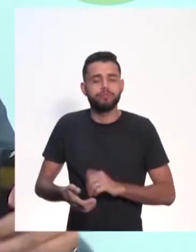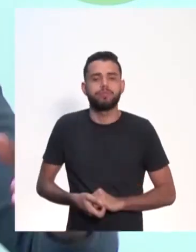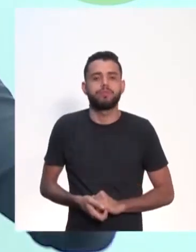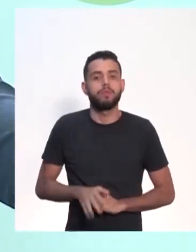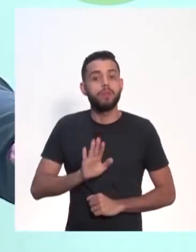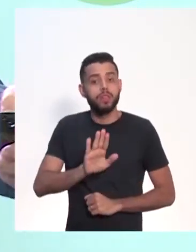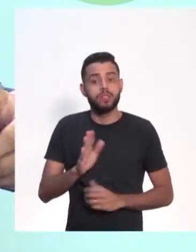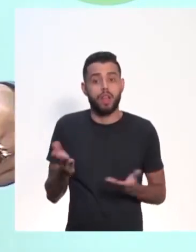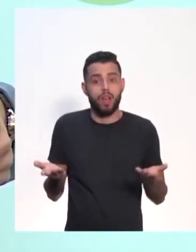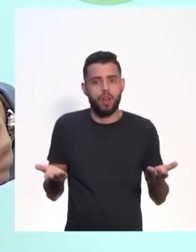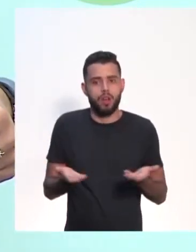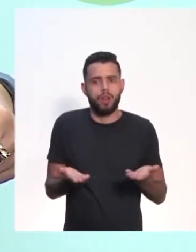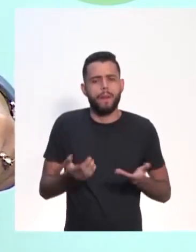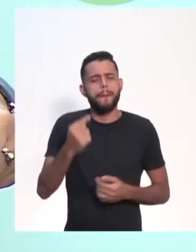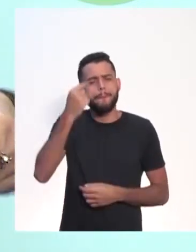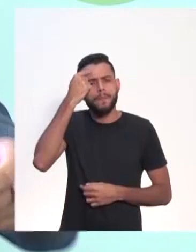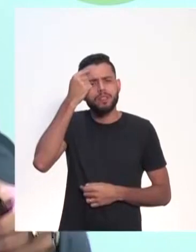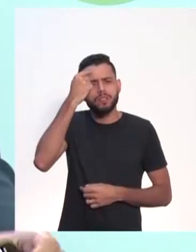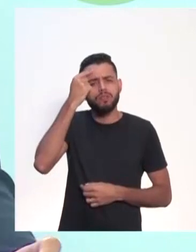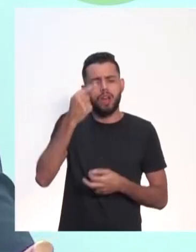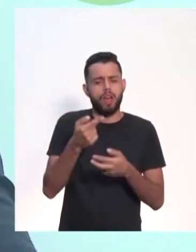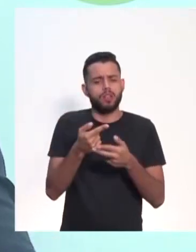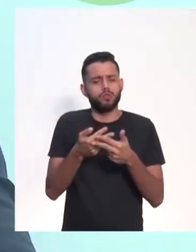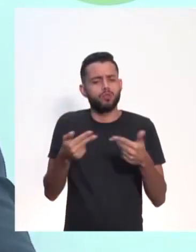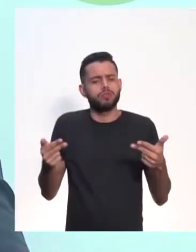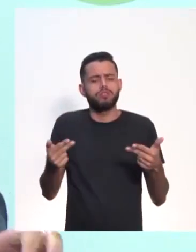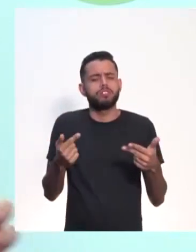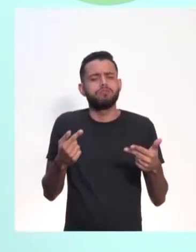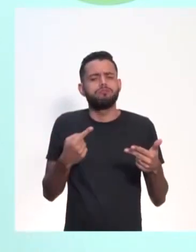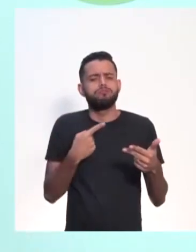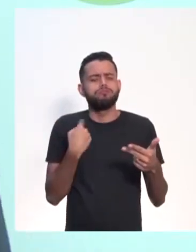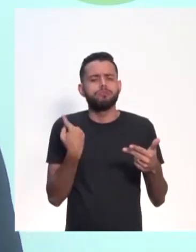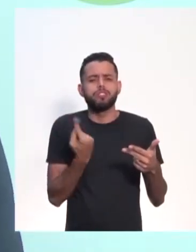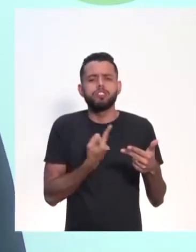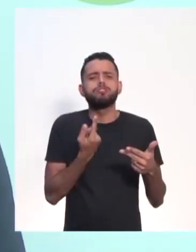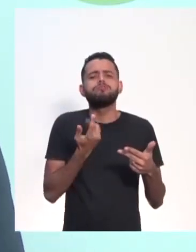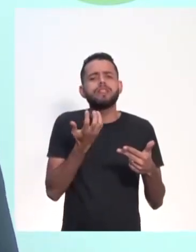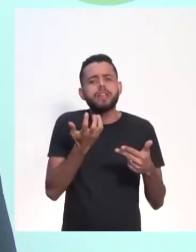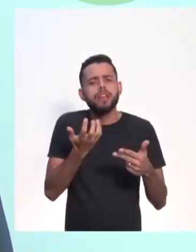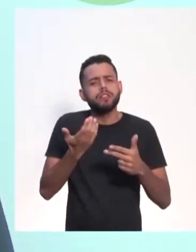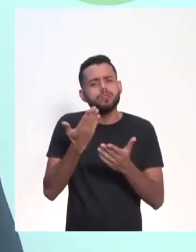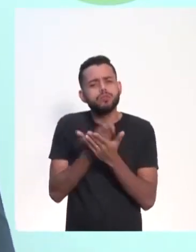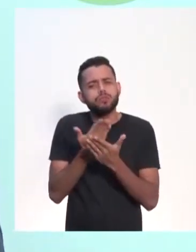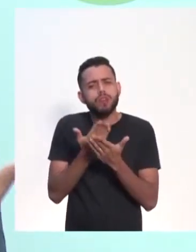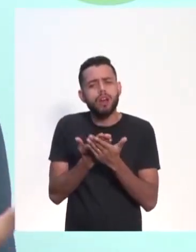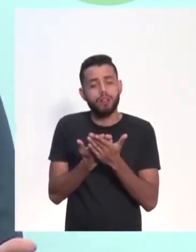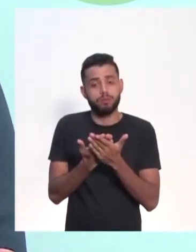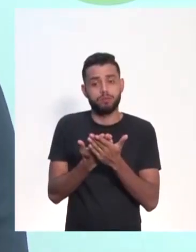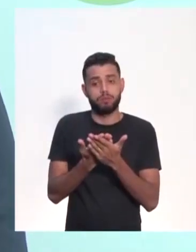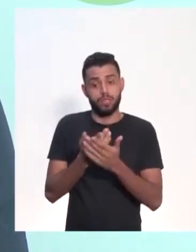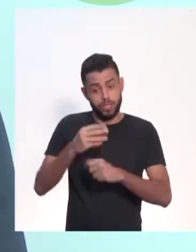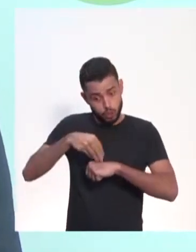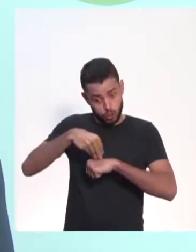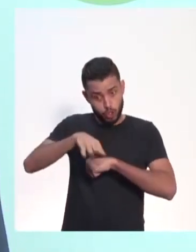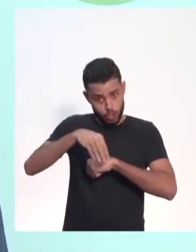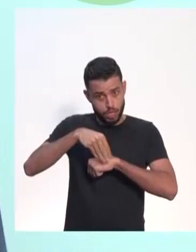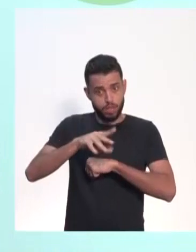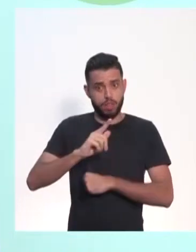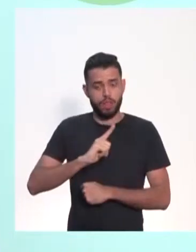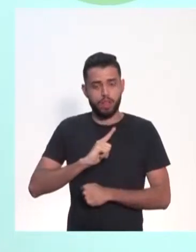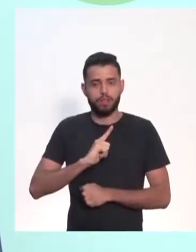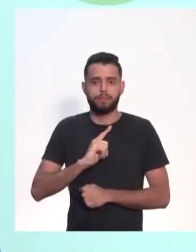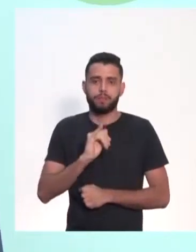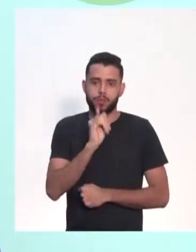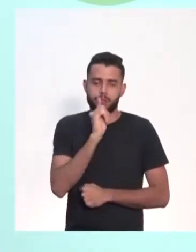agora no que a gente faz na hora que a gente quer estudar, tem algumas dicas, do mesmo jeito que a gente tem dica para aprender